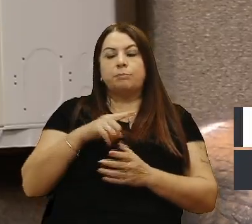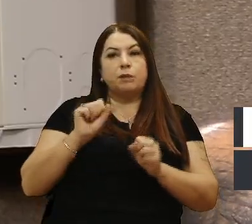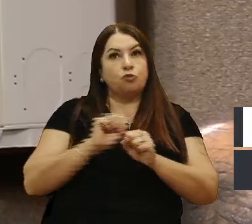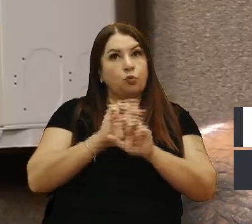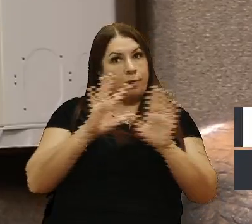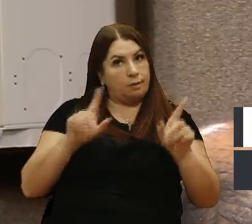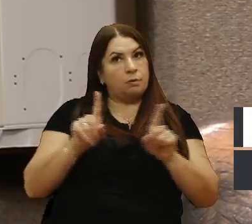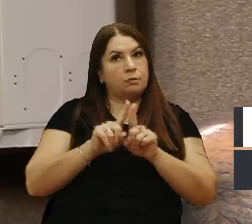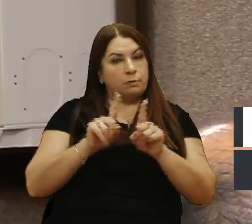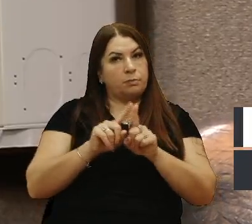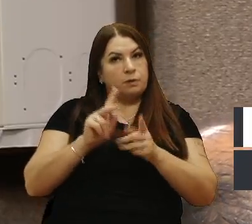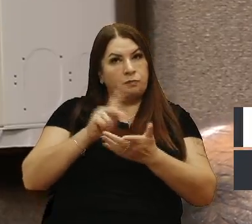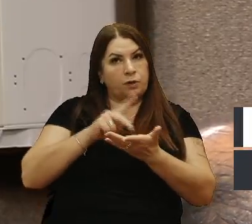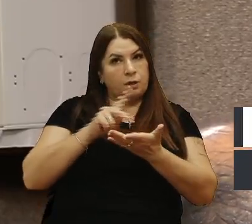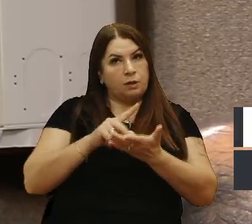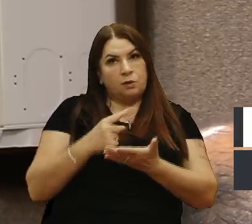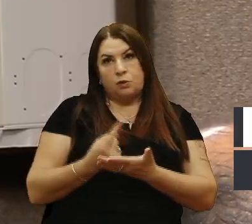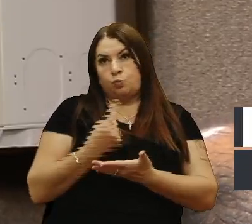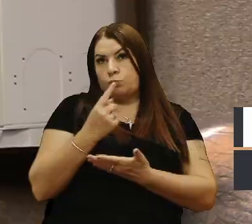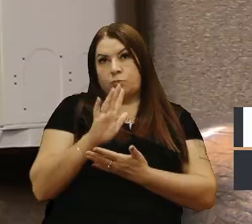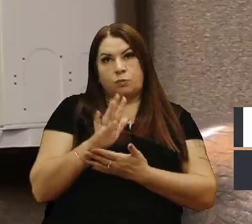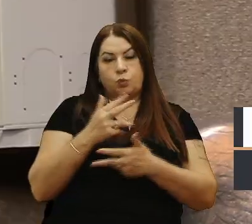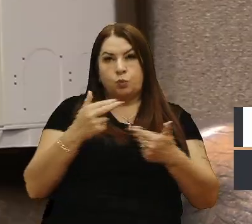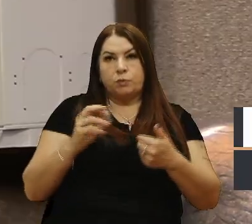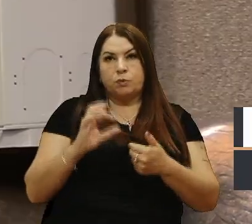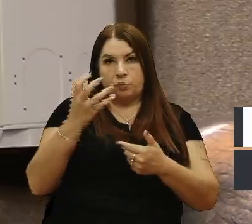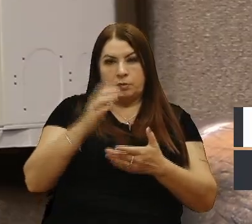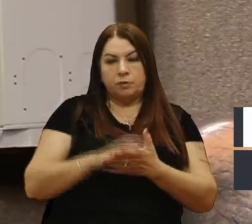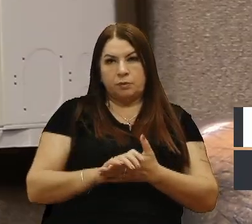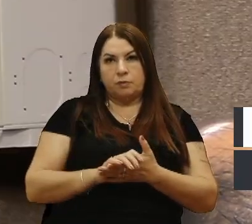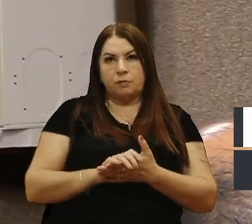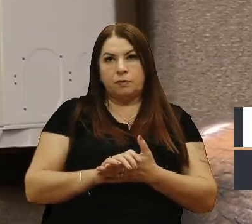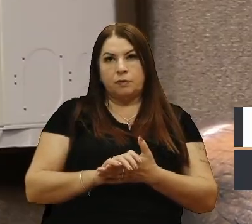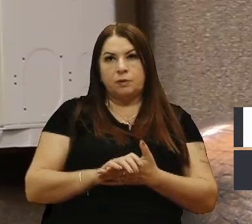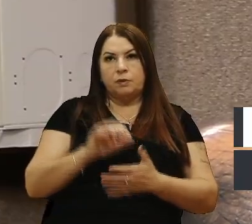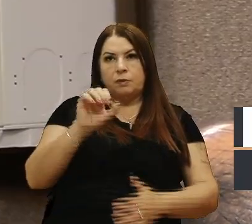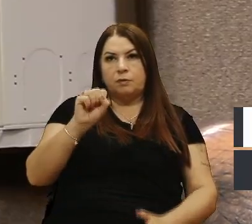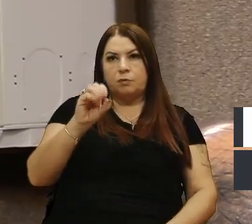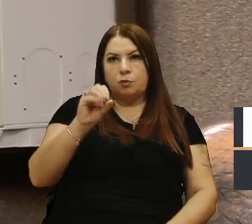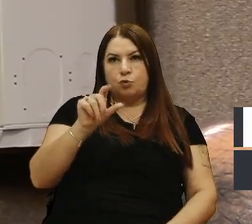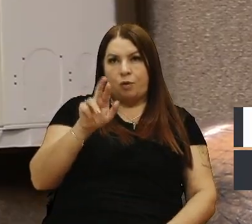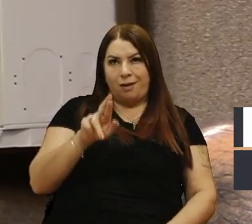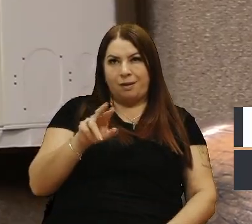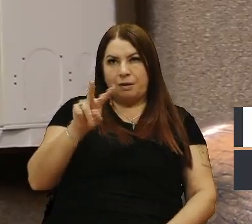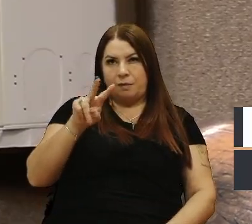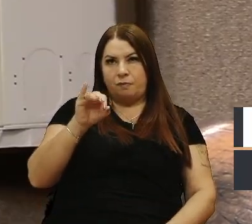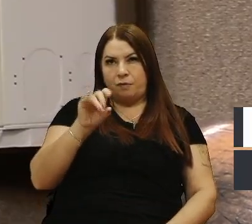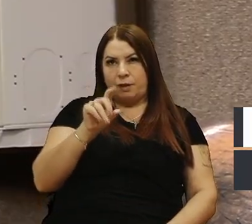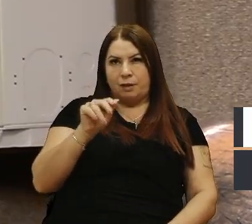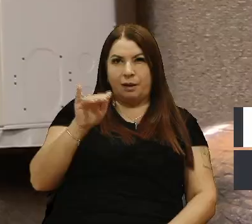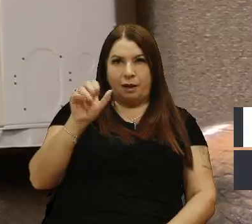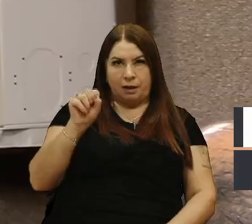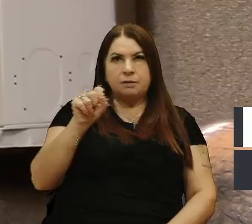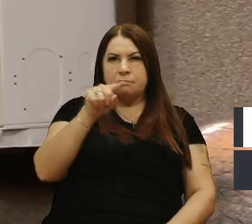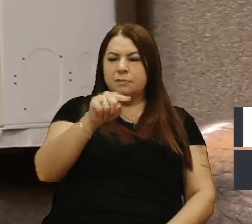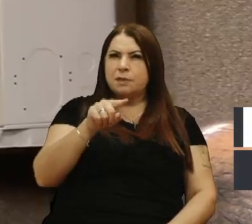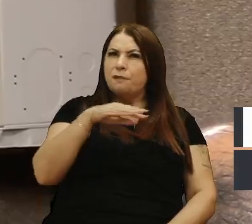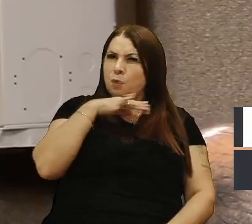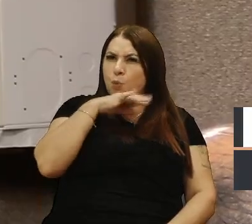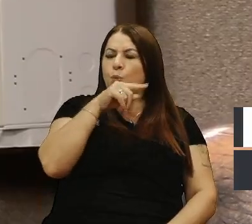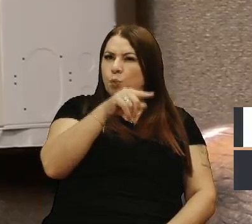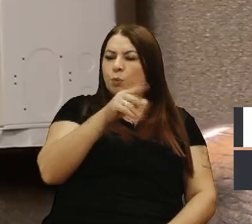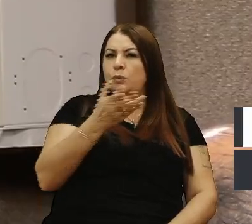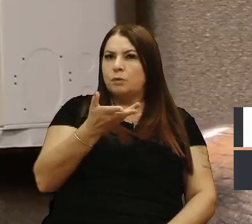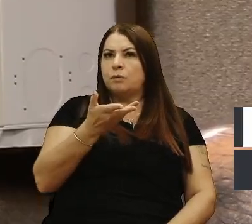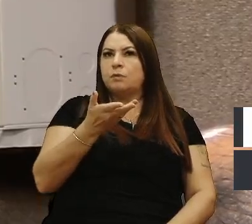claro também que a verdade é uma só e as coisas estão acontecendo. Lá no Solar das Videiras, estava uma situação ruim